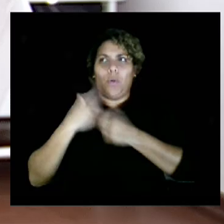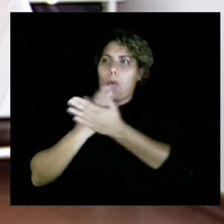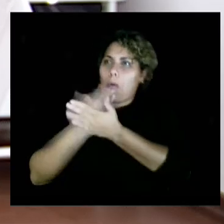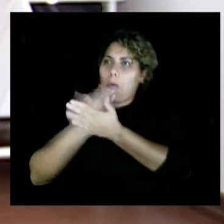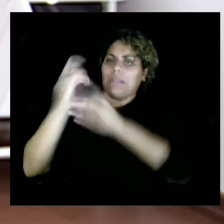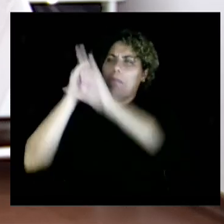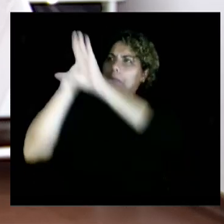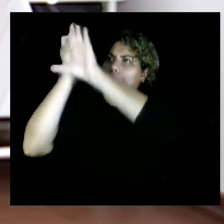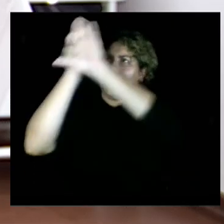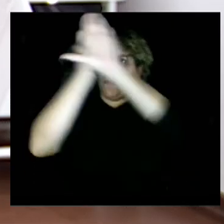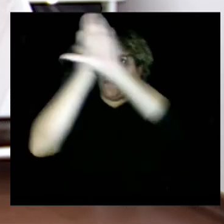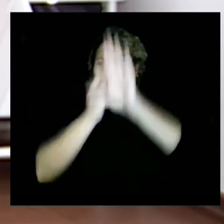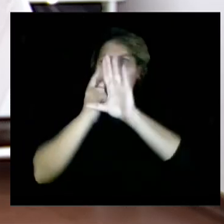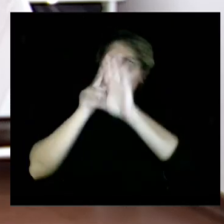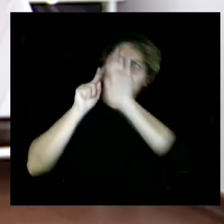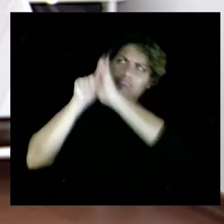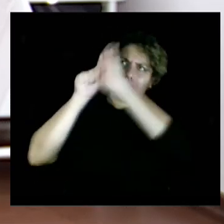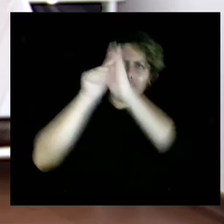certo,